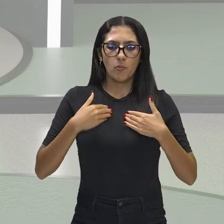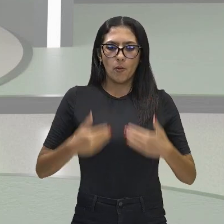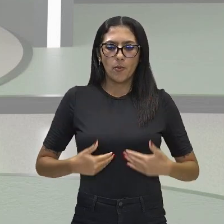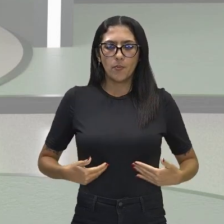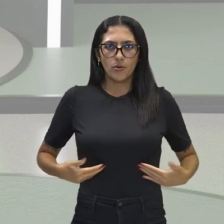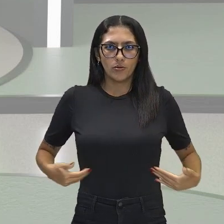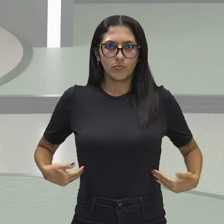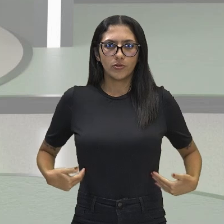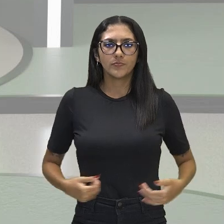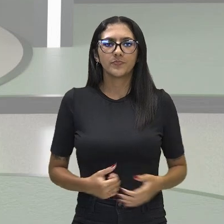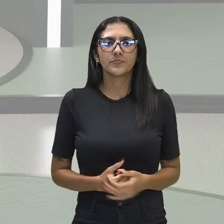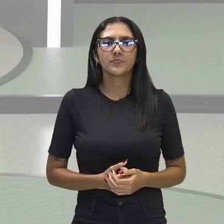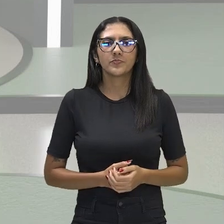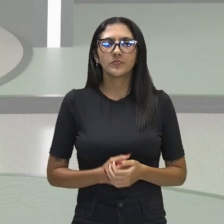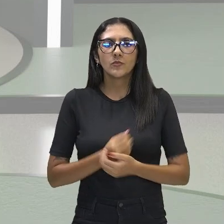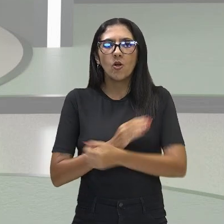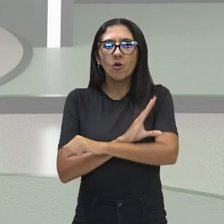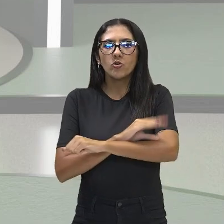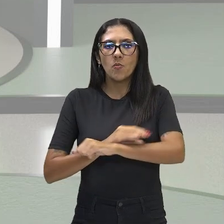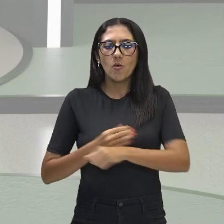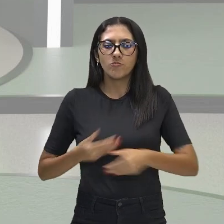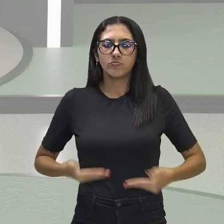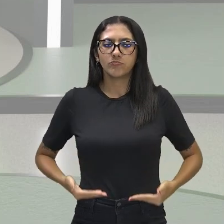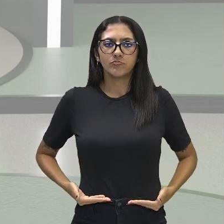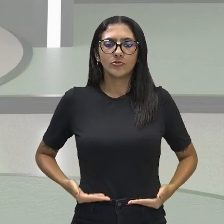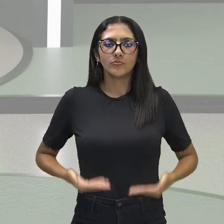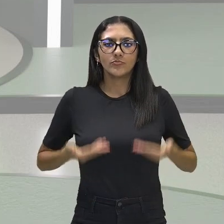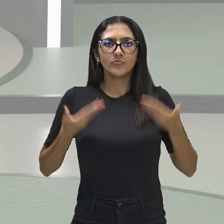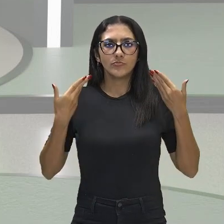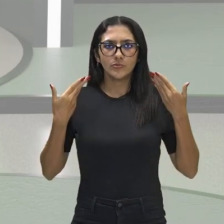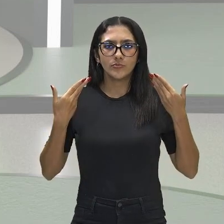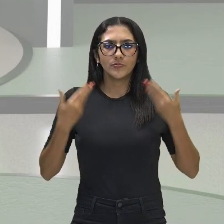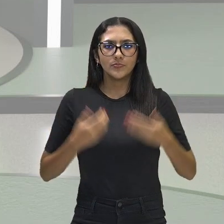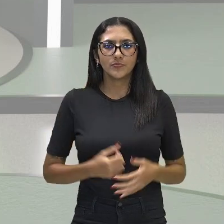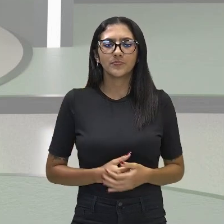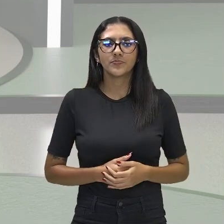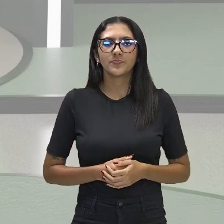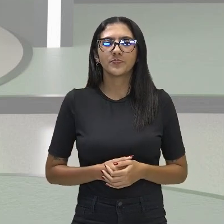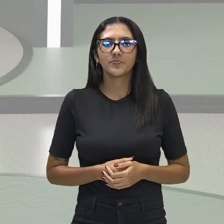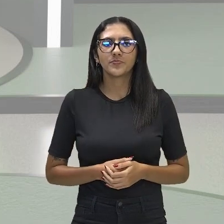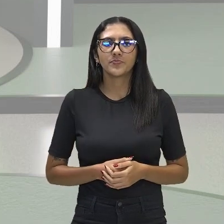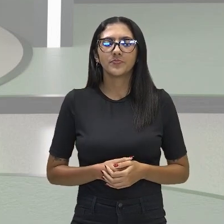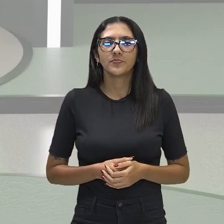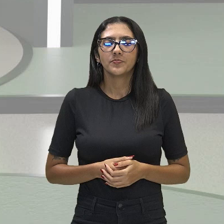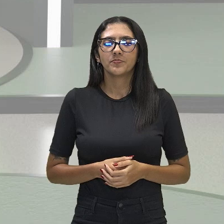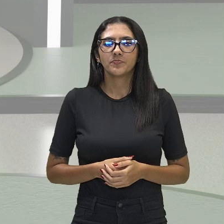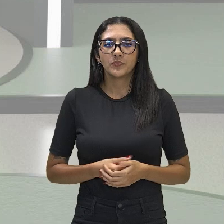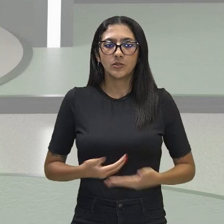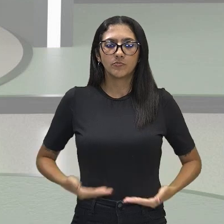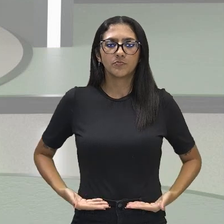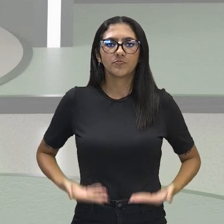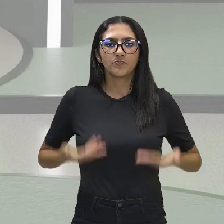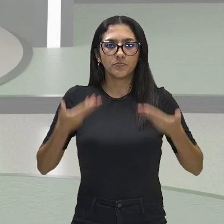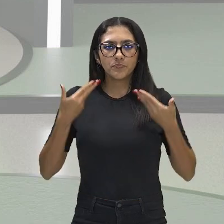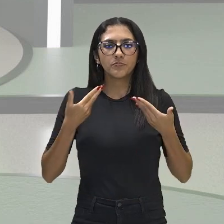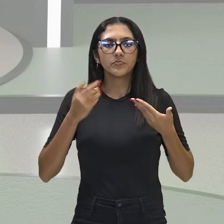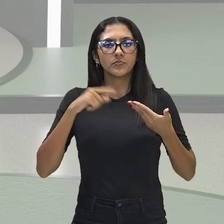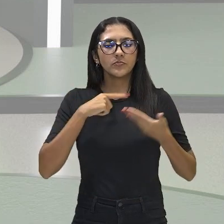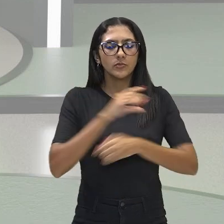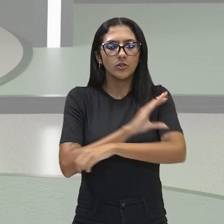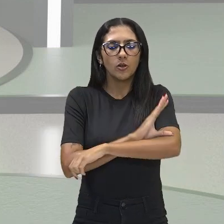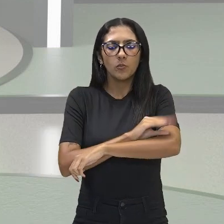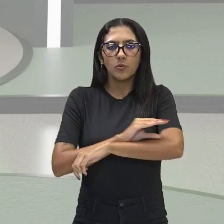Os músculos dos nossos membros superiores. Esses músculos, eles